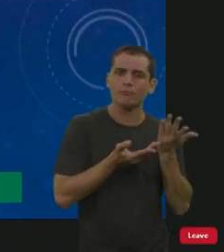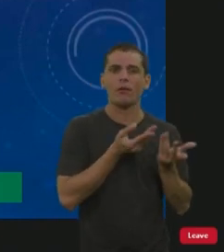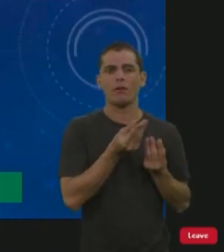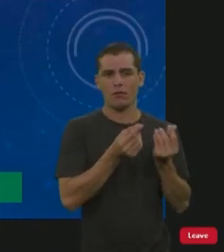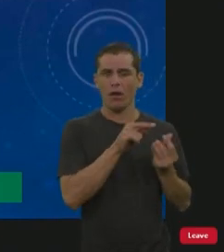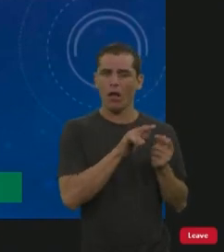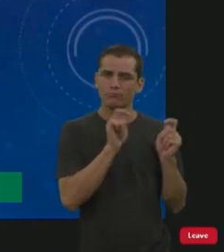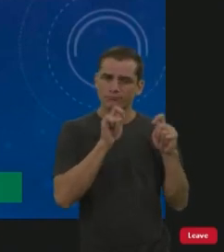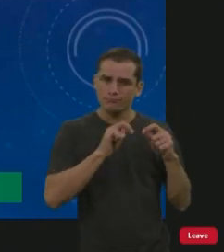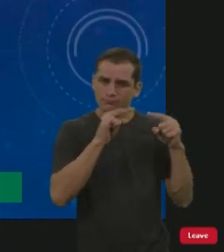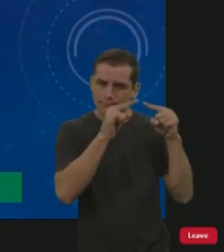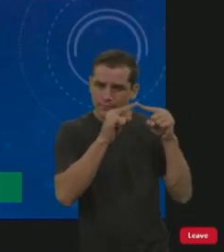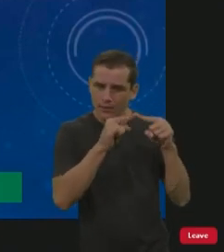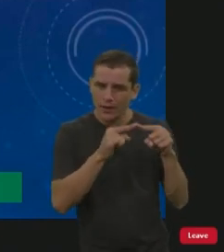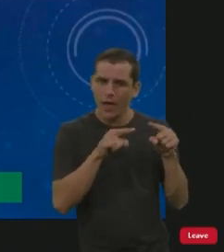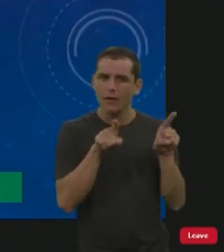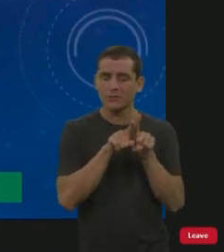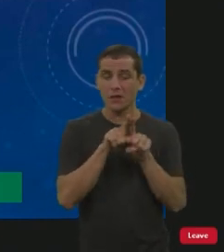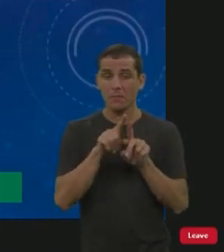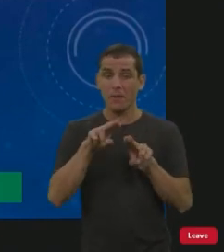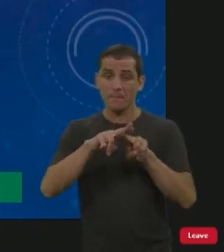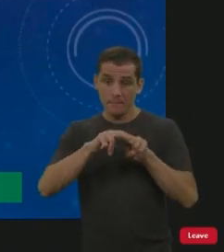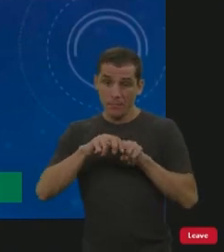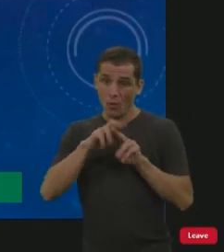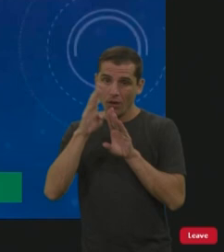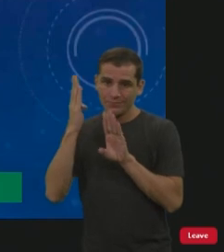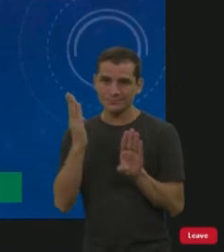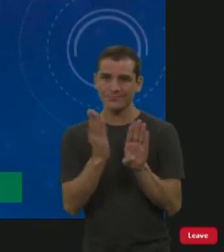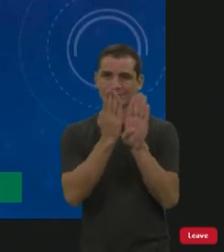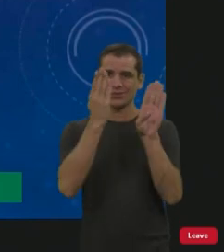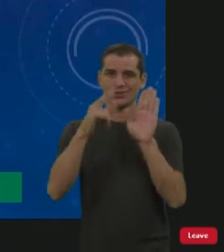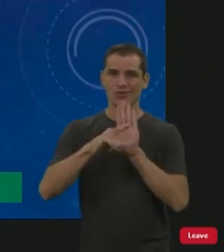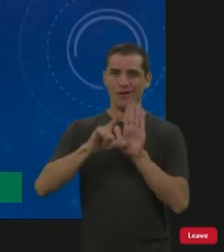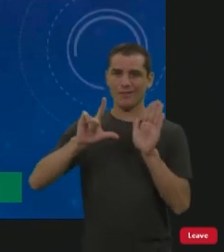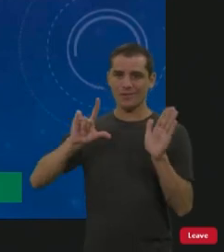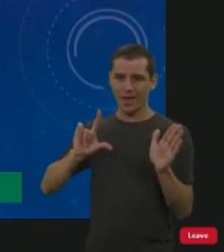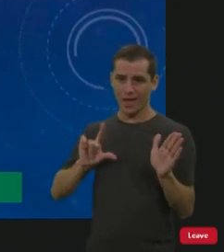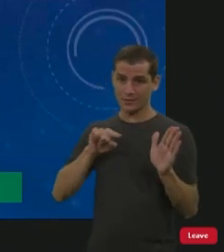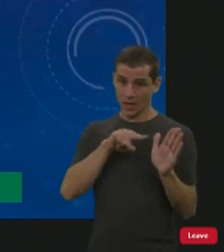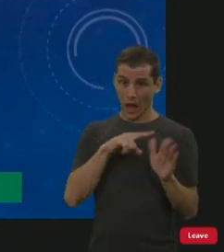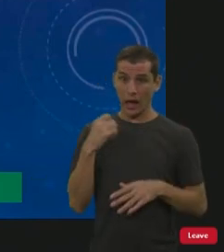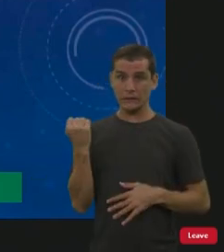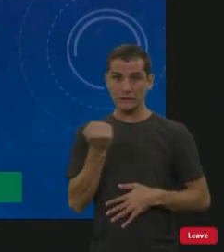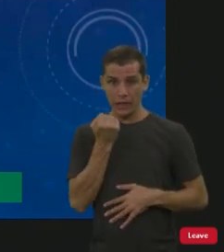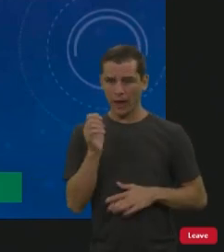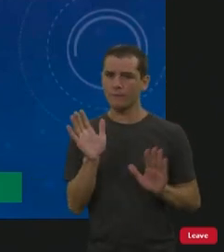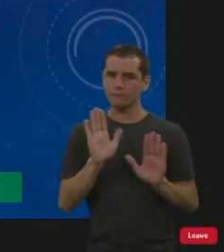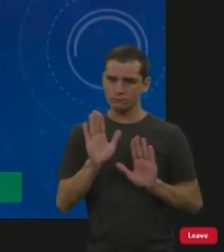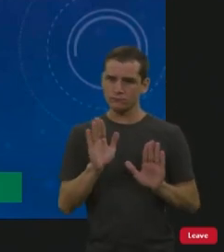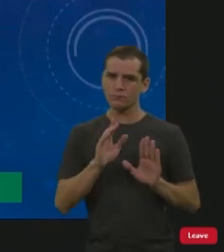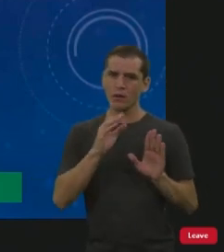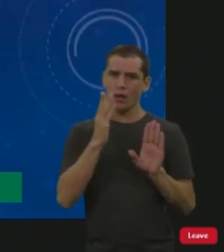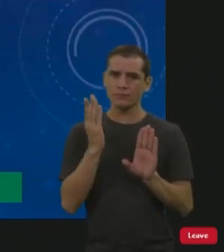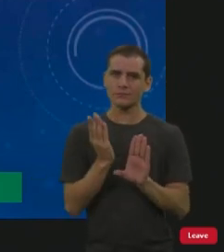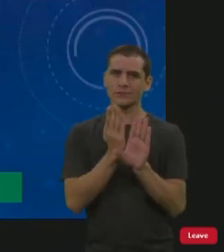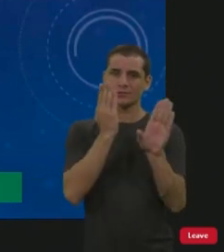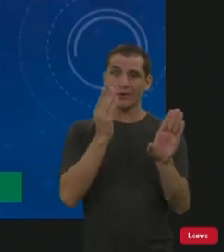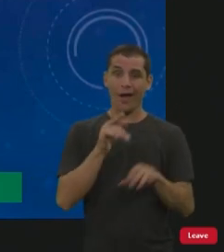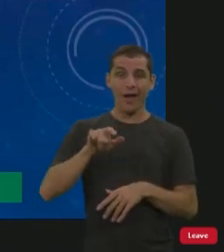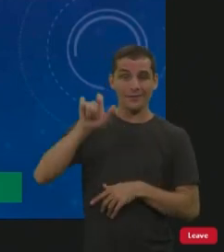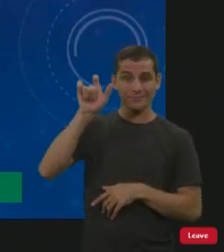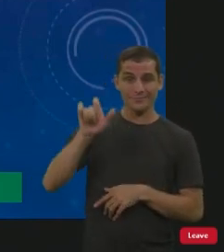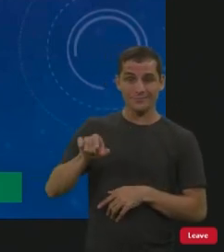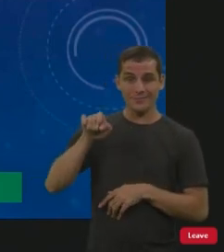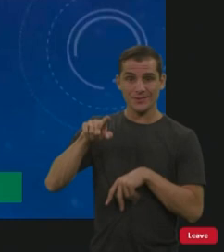adequado, né? E o diagnóstico antes que fosse tarde demais. Tá? Esse é o nosso